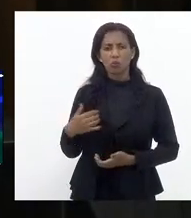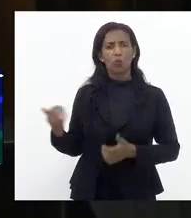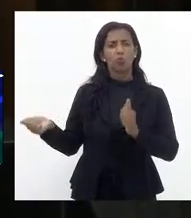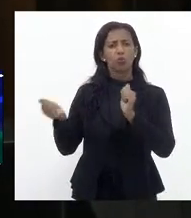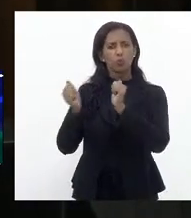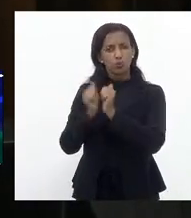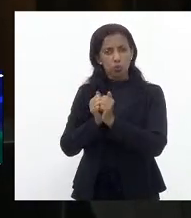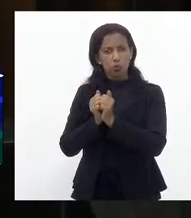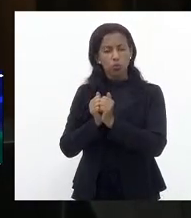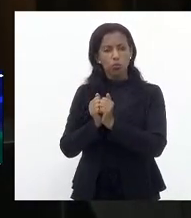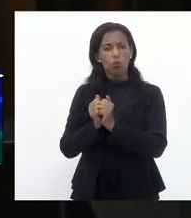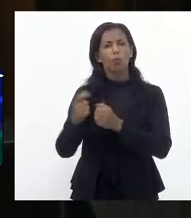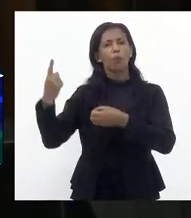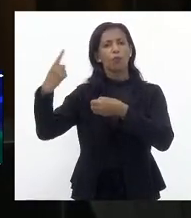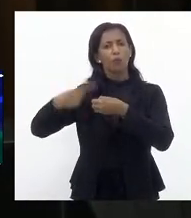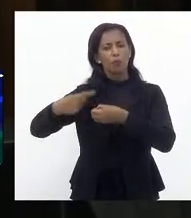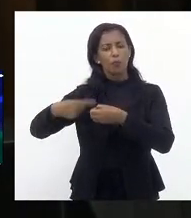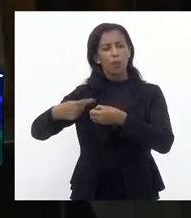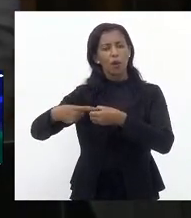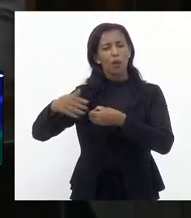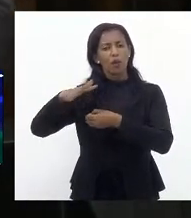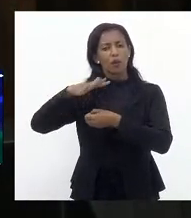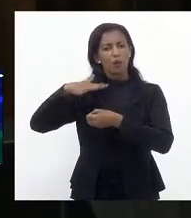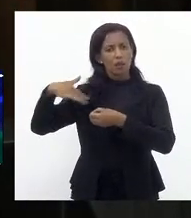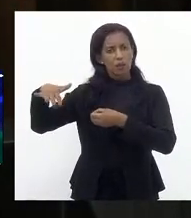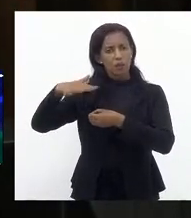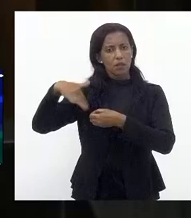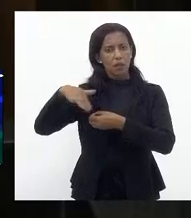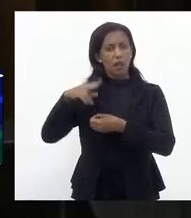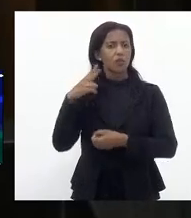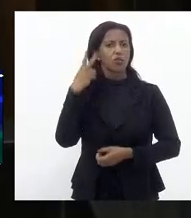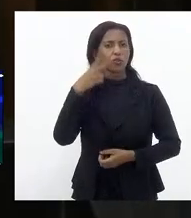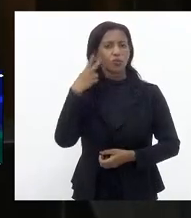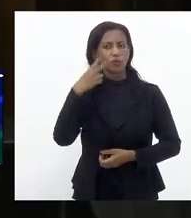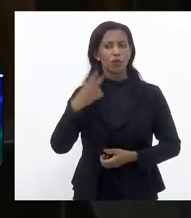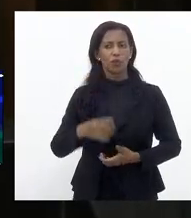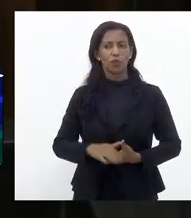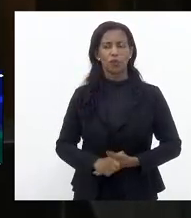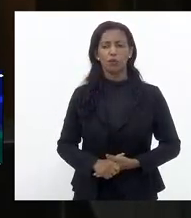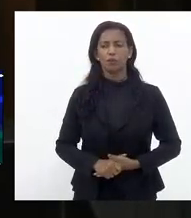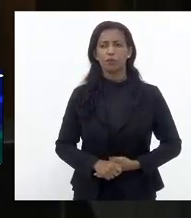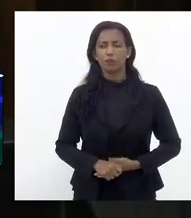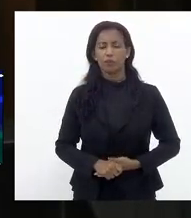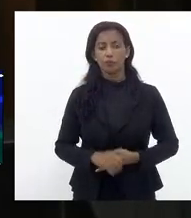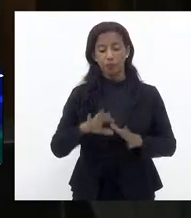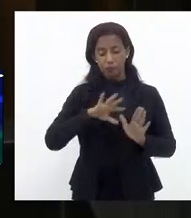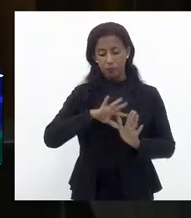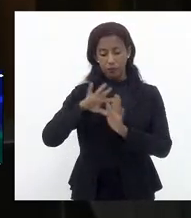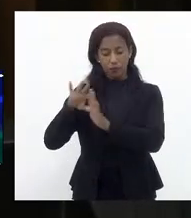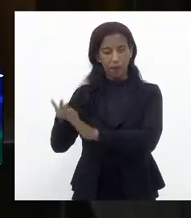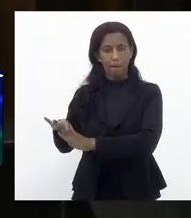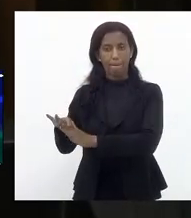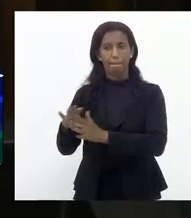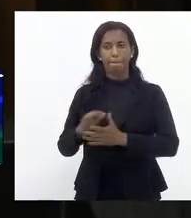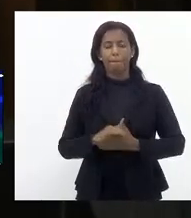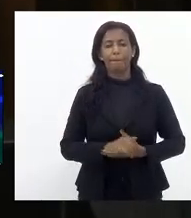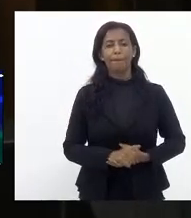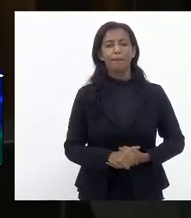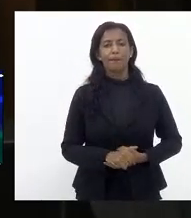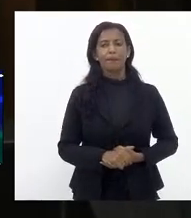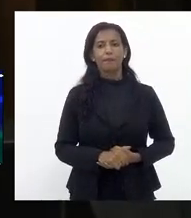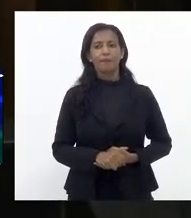à disposição do município de Porciúncula e do vereador Luciano Serafim. Mudando de assunto, presidente,